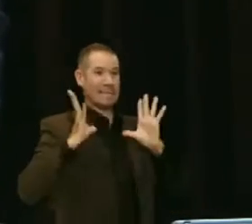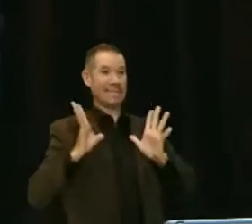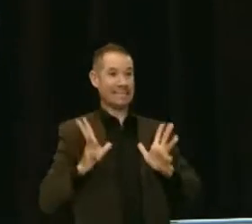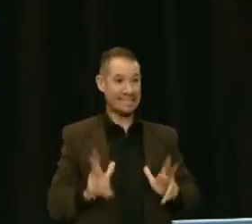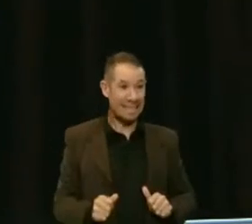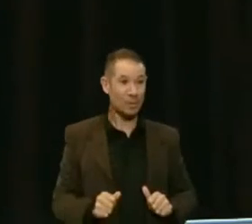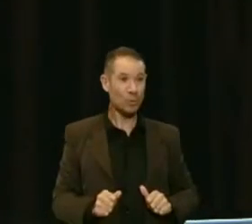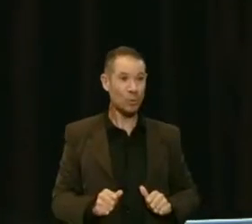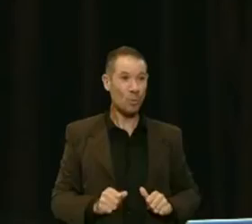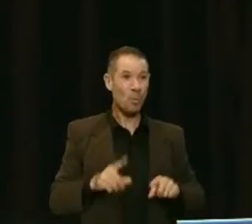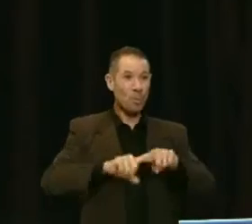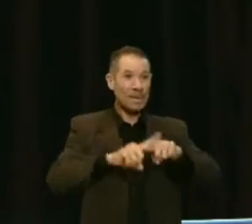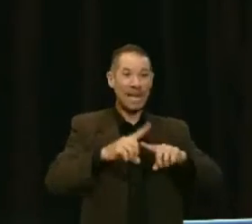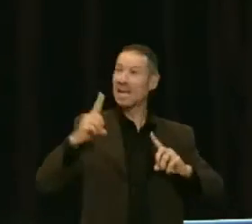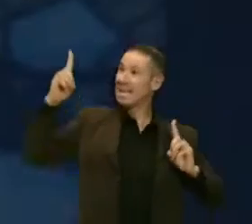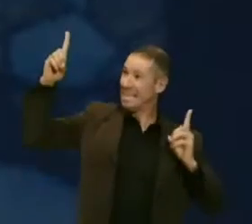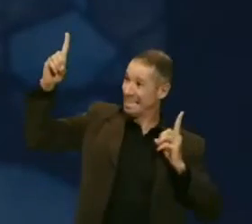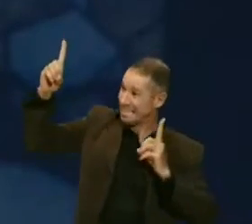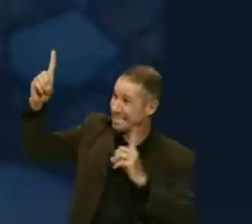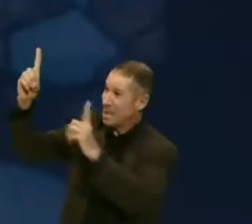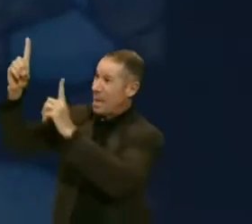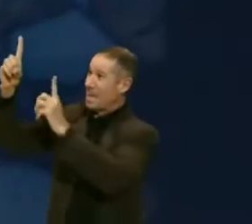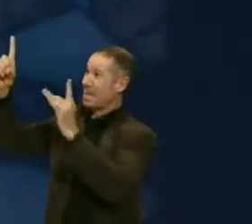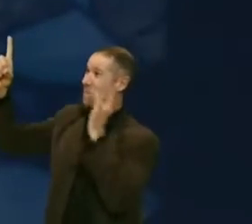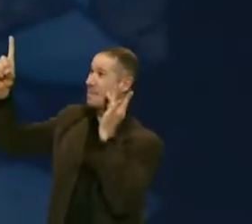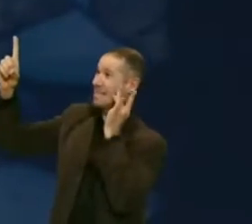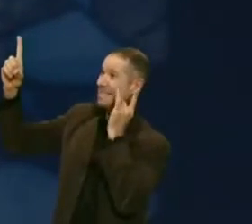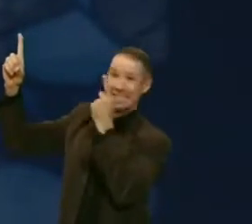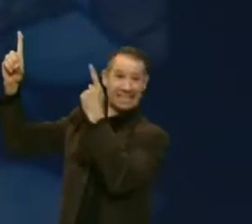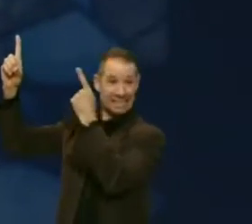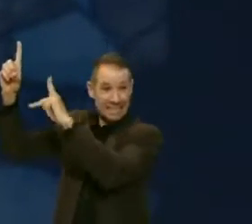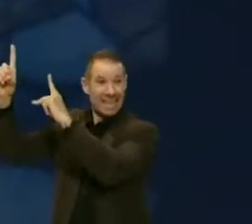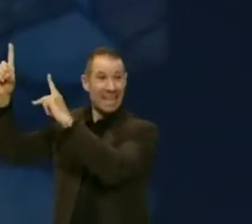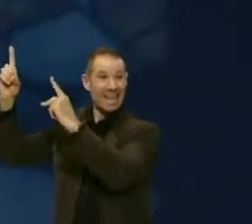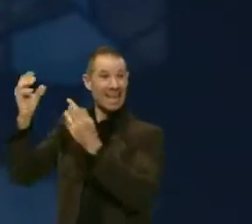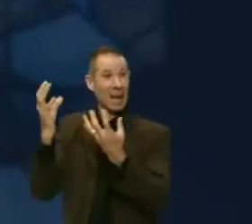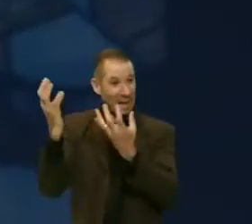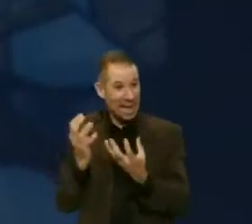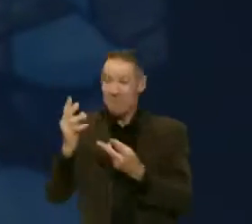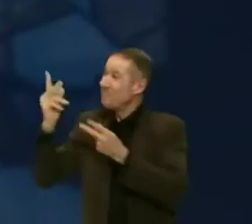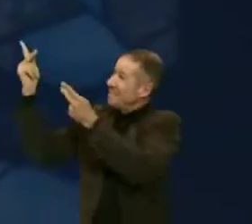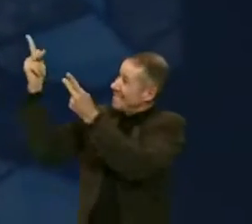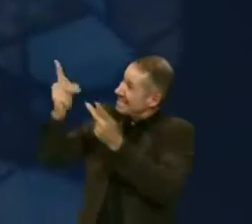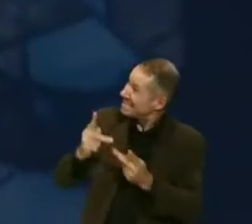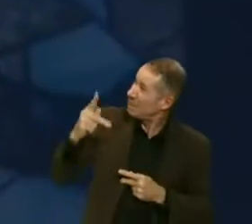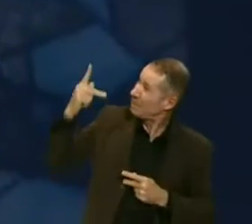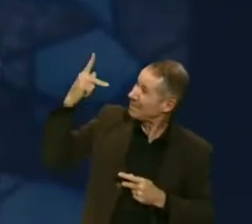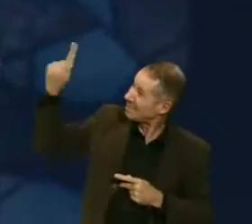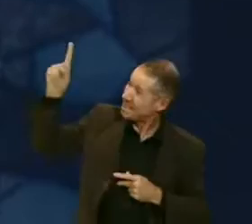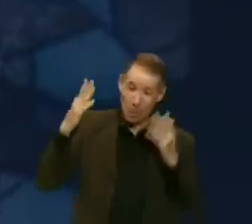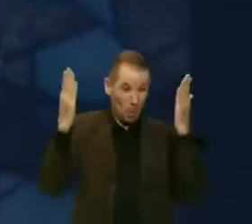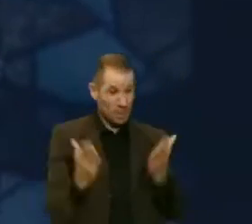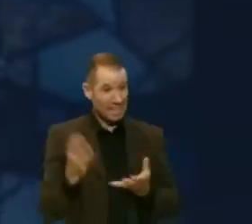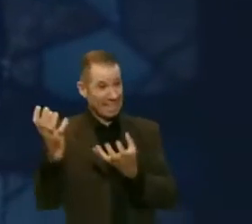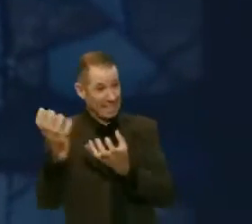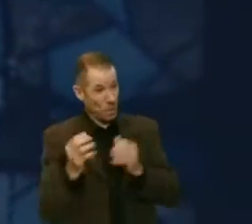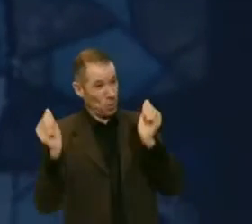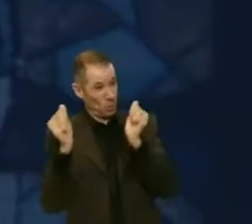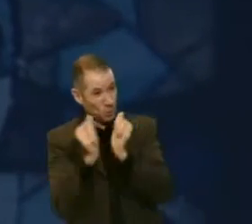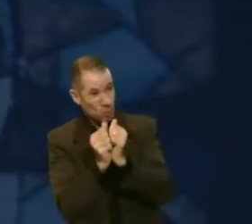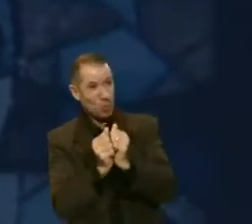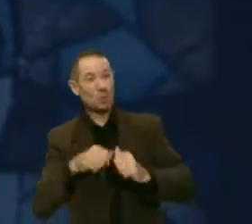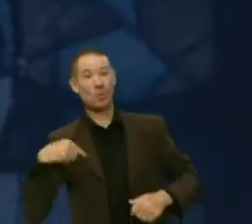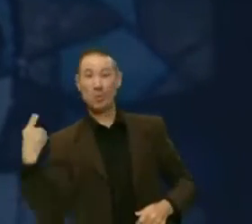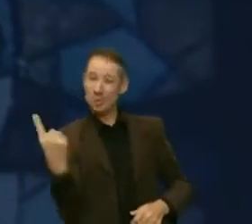na presença. Hoje eu queria simplesmente a visitação de Deus. Hoje eu queria, junto com